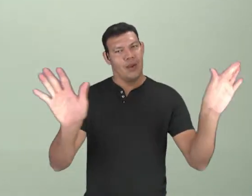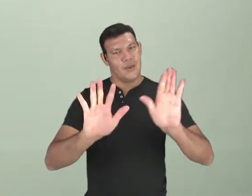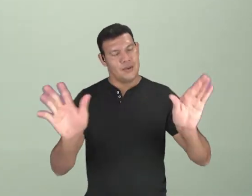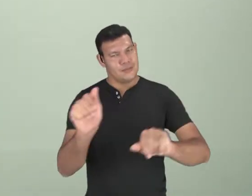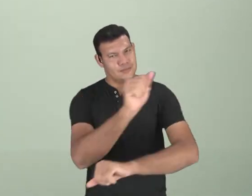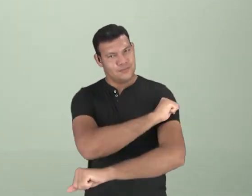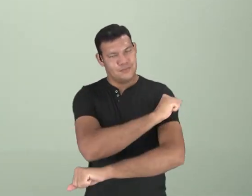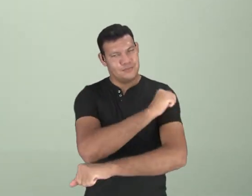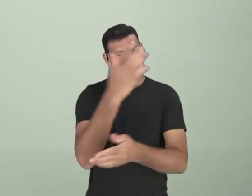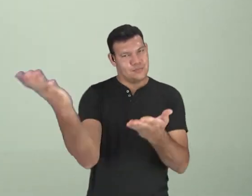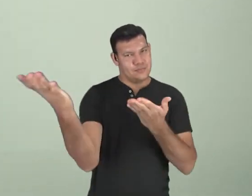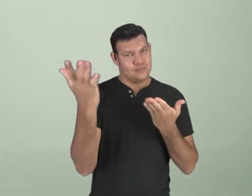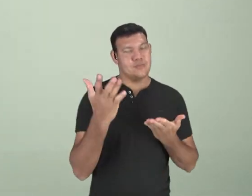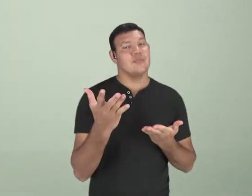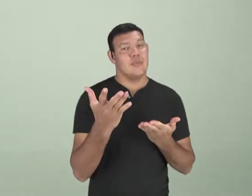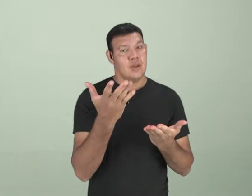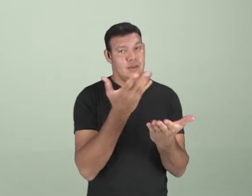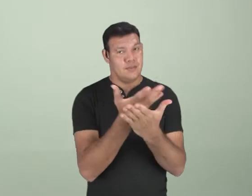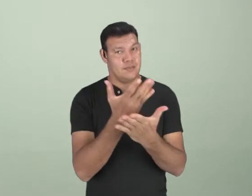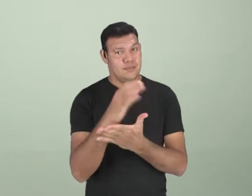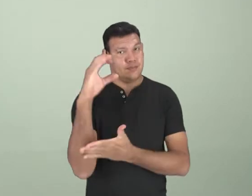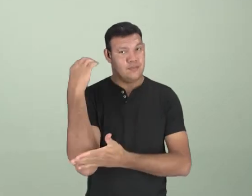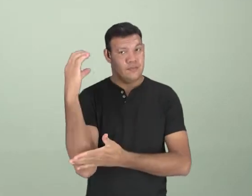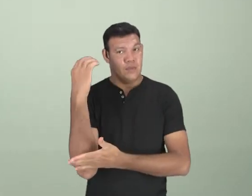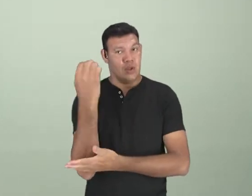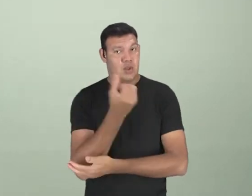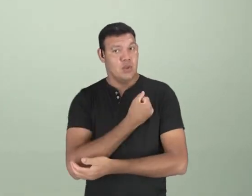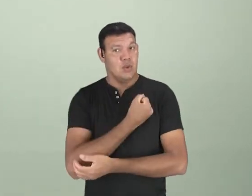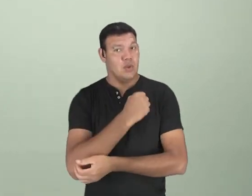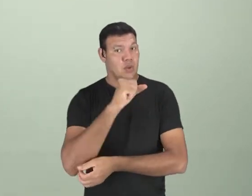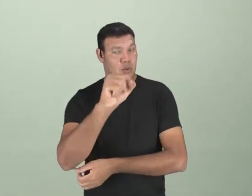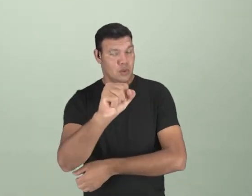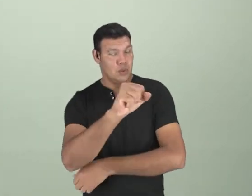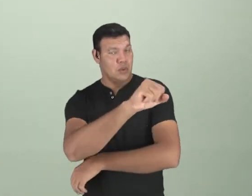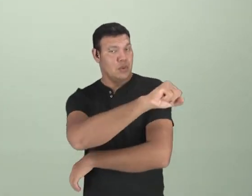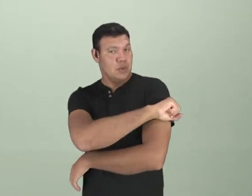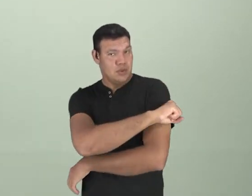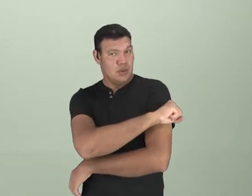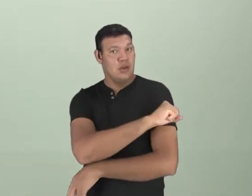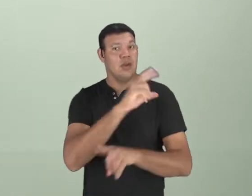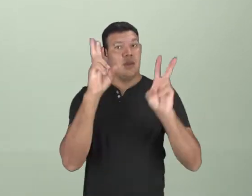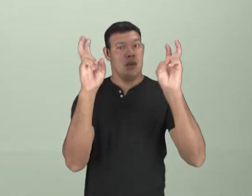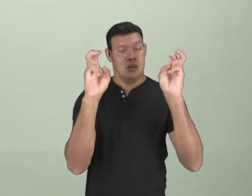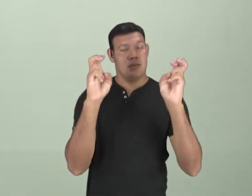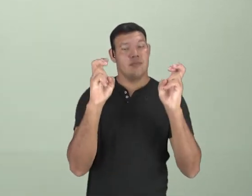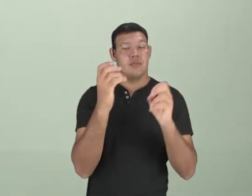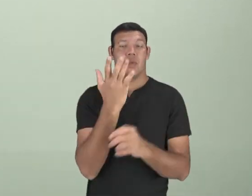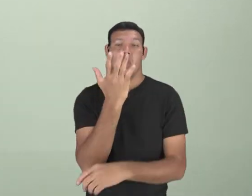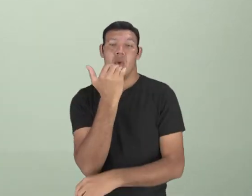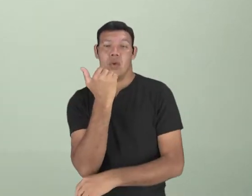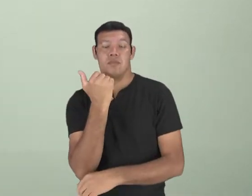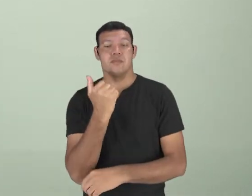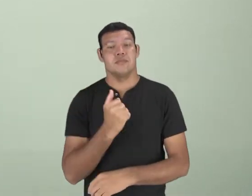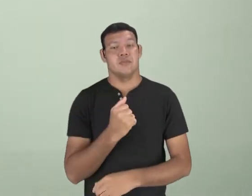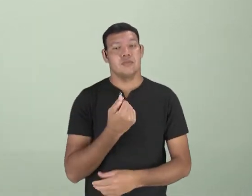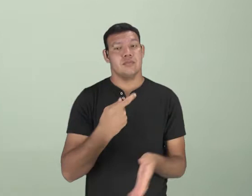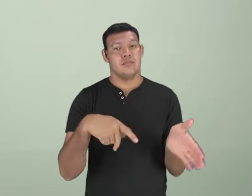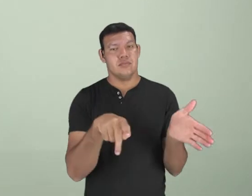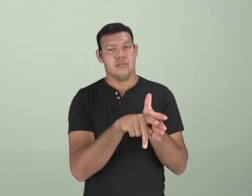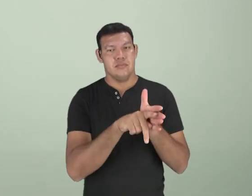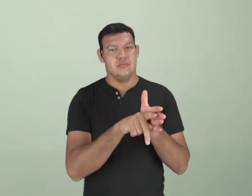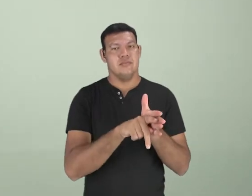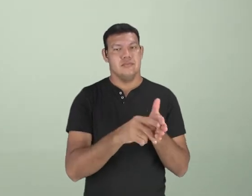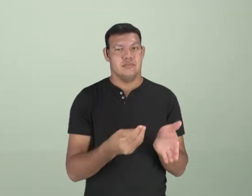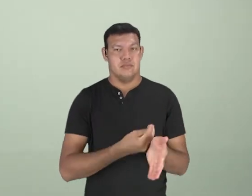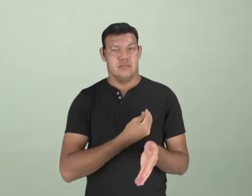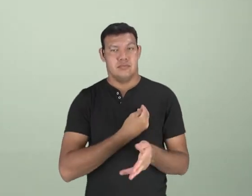Olá, alunos, bem-vindos a mais uma aula de ciências, aula de número 8 do oitavo ano, com o tema Nutrição dos Organismos. Na aula de hoje, nós vamos entender o